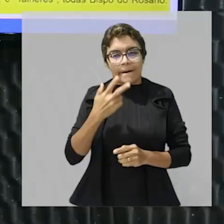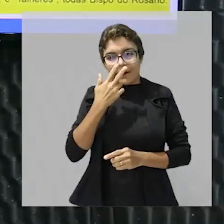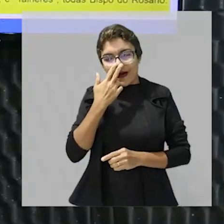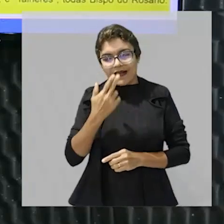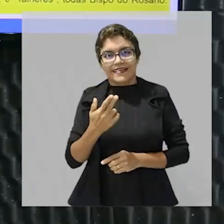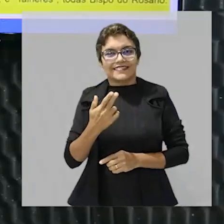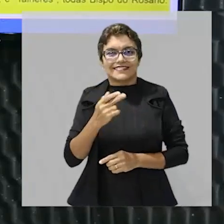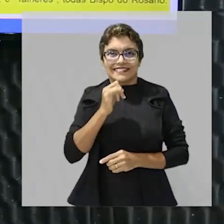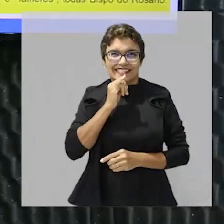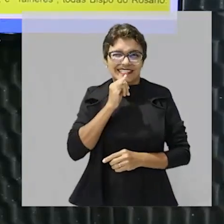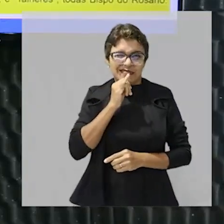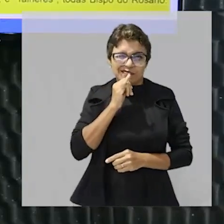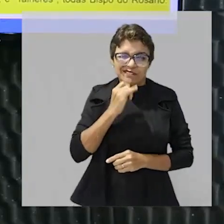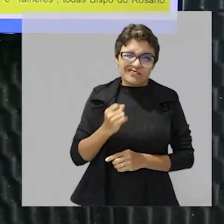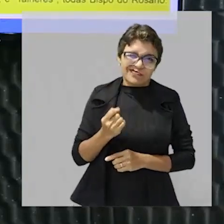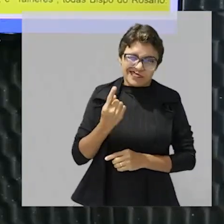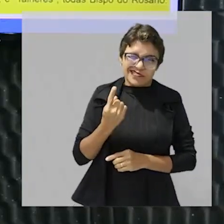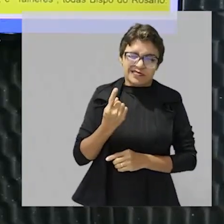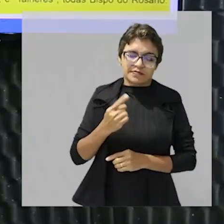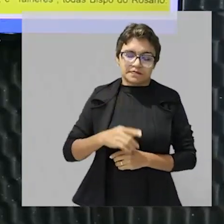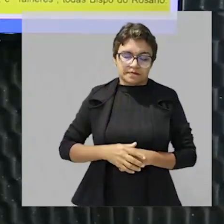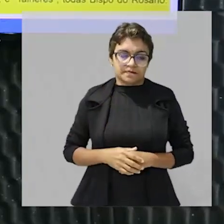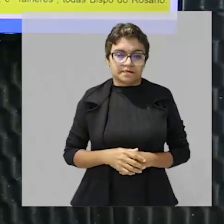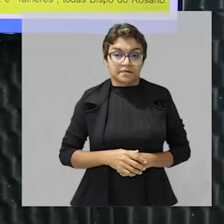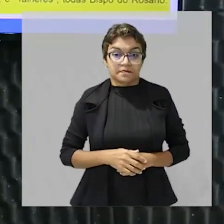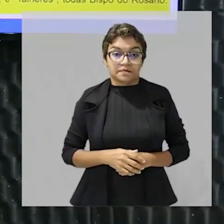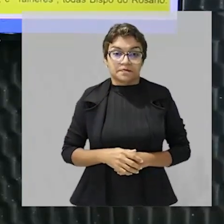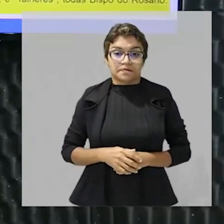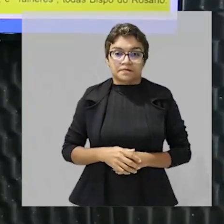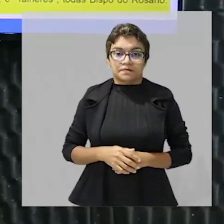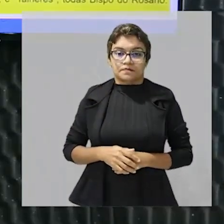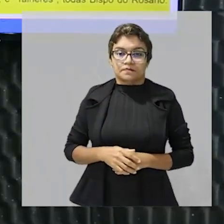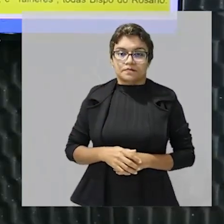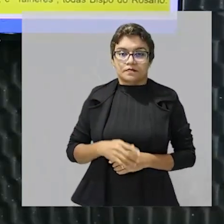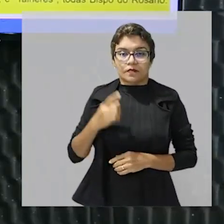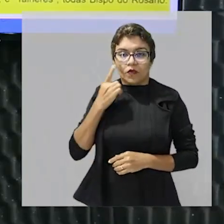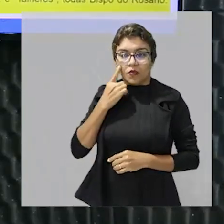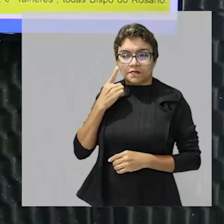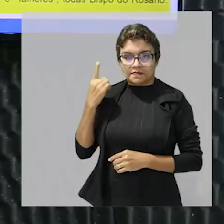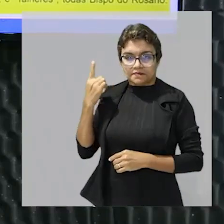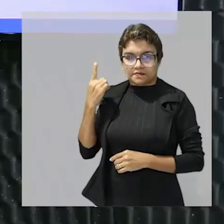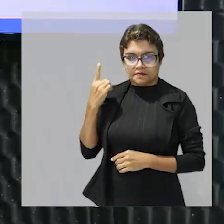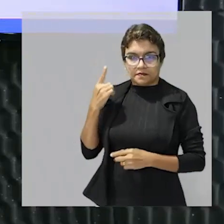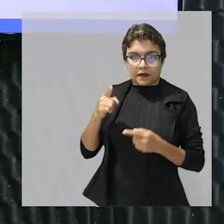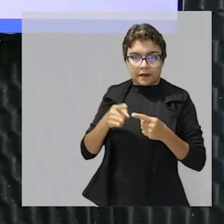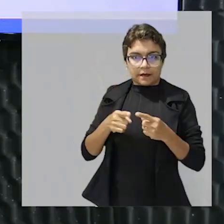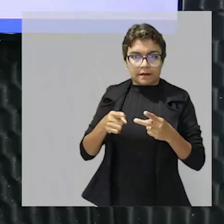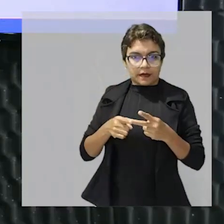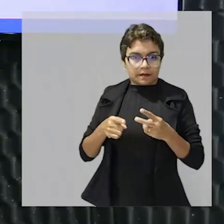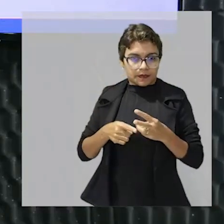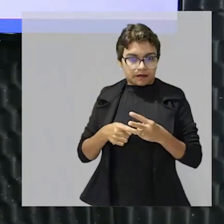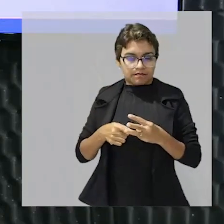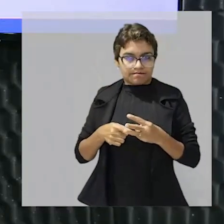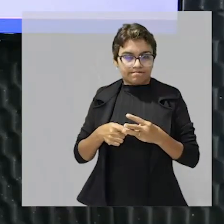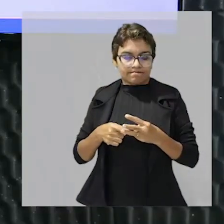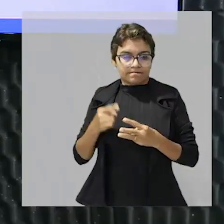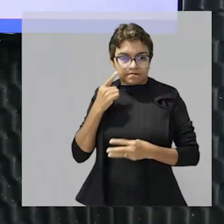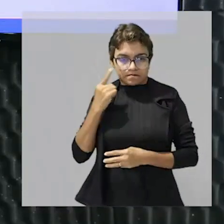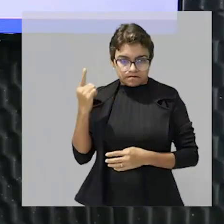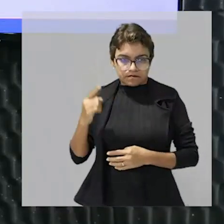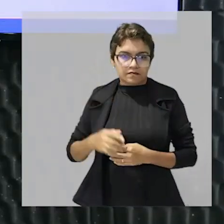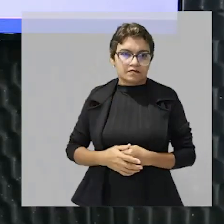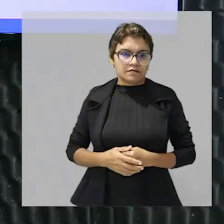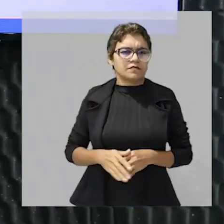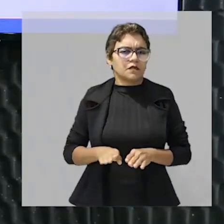loucura dele, por isso ele é tão importante. Grande Veleiro e Talheres, Bispo do Rosário, Museu Bispo do Rosário. Ele